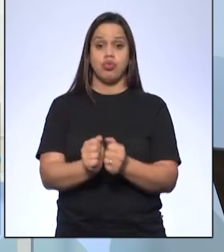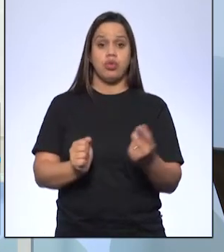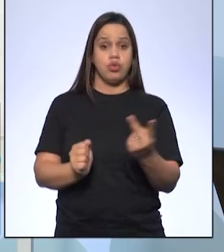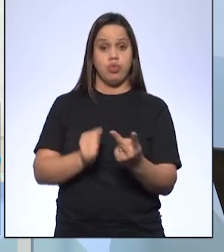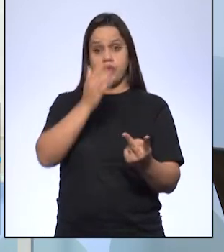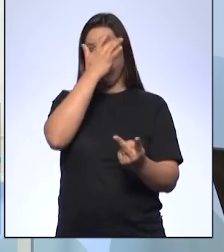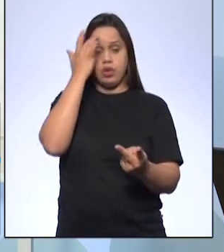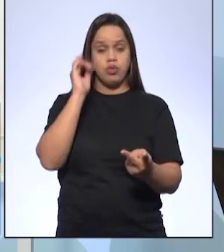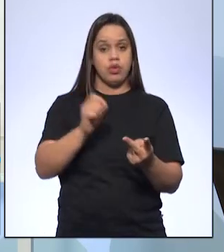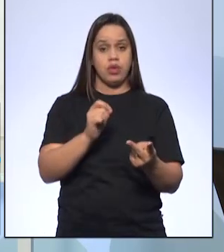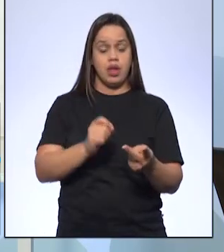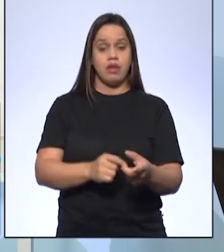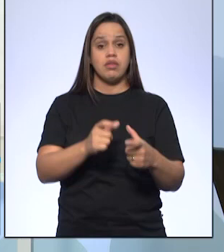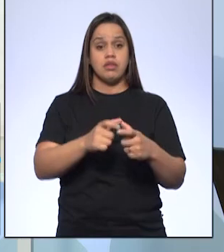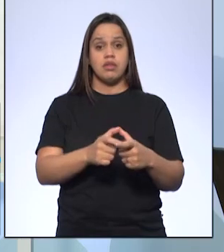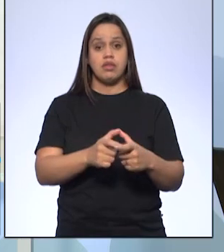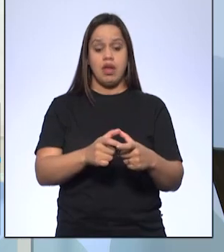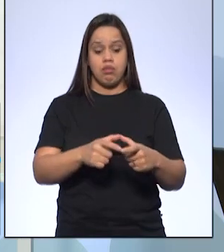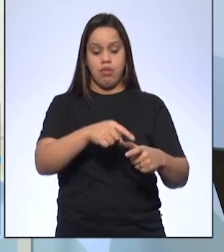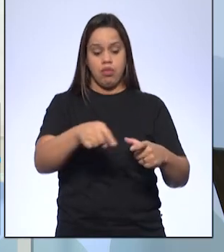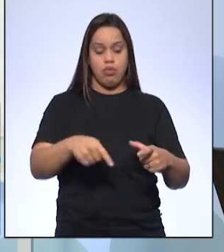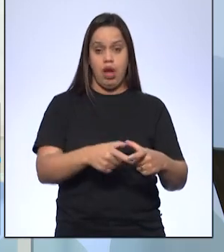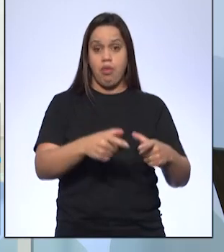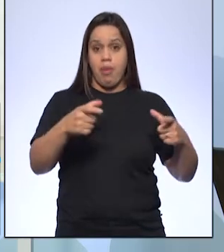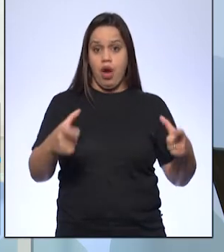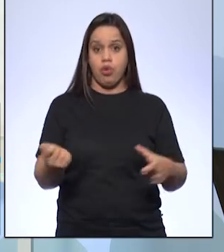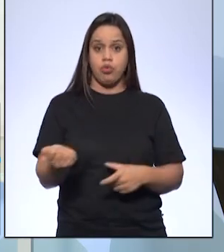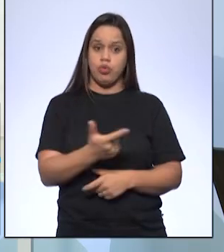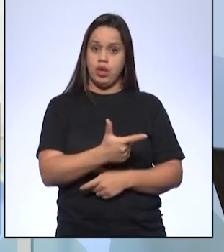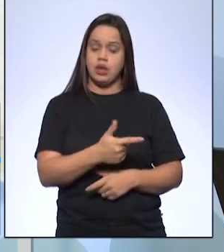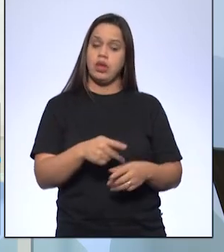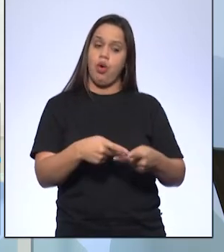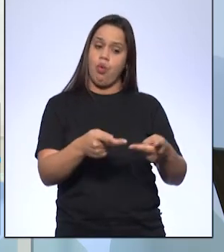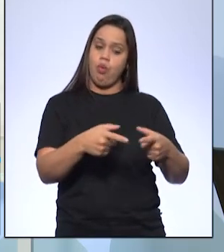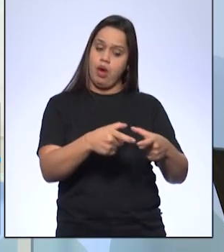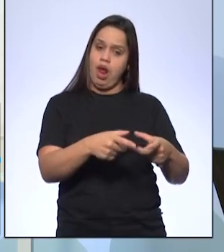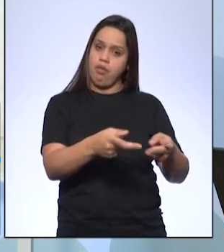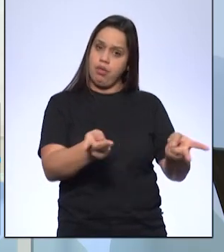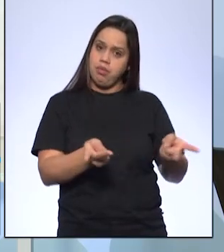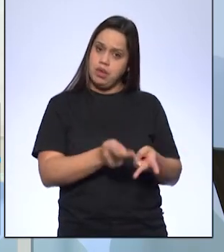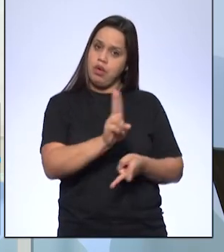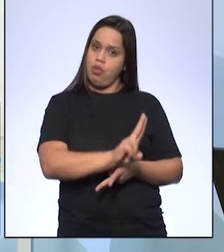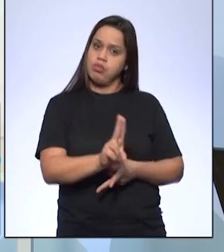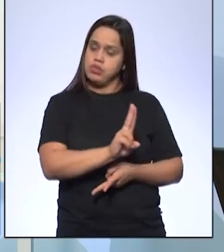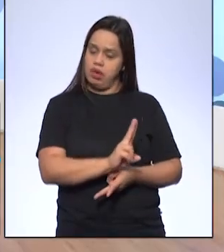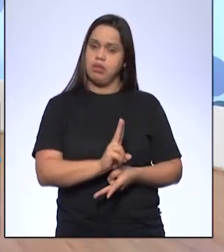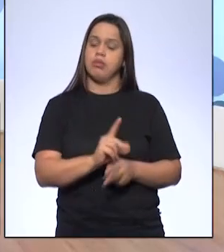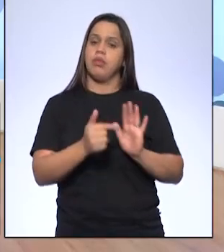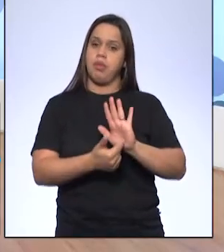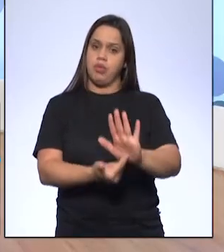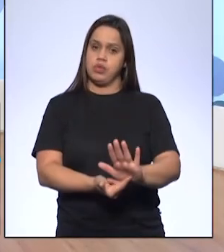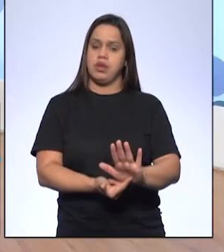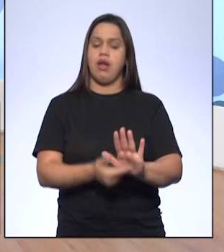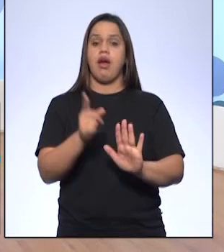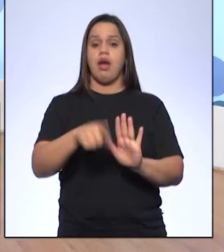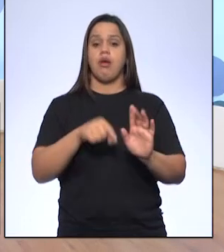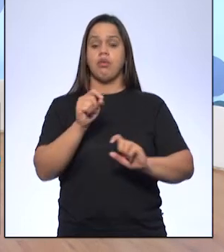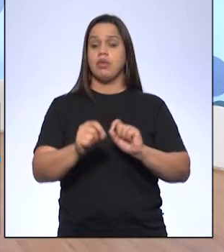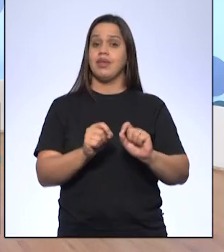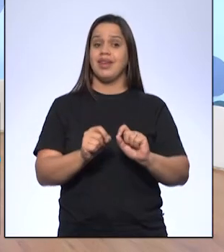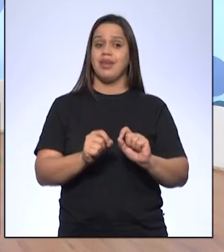uma fatia muito maior do que uma só. O de pizza é muito utilizado para isso, né? Ali é muito... basicamente